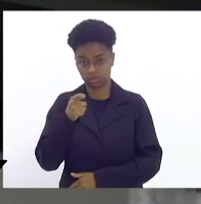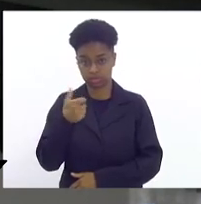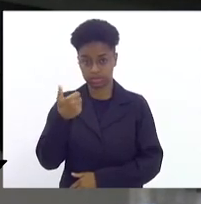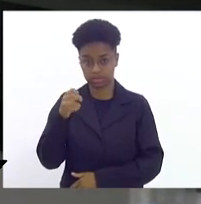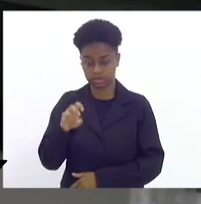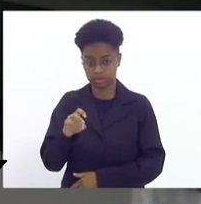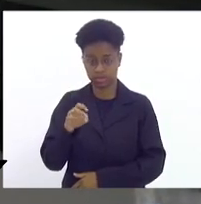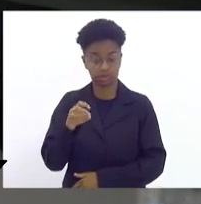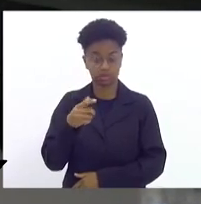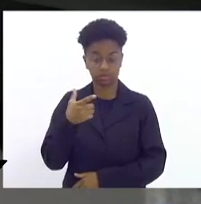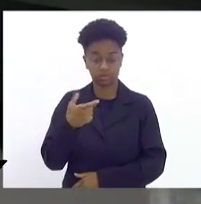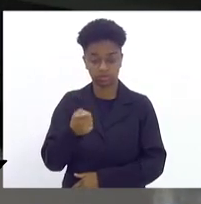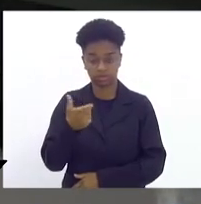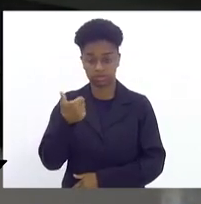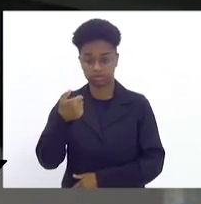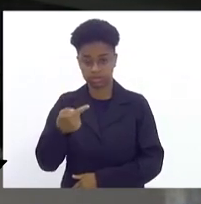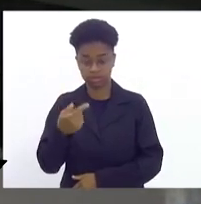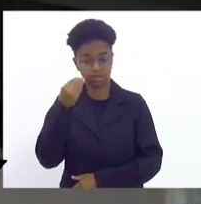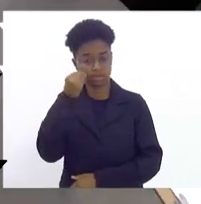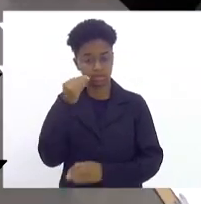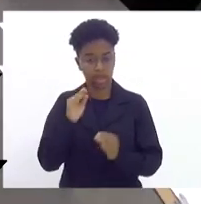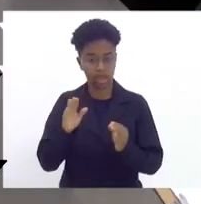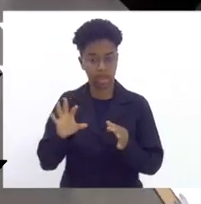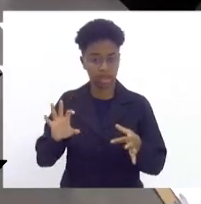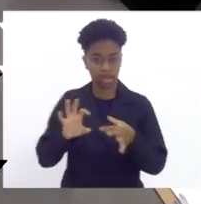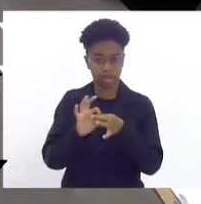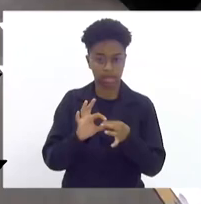de anexação.